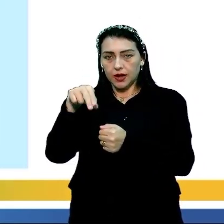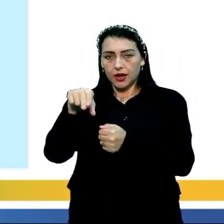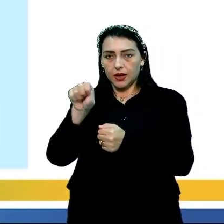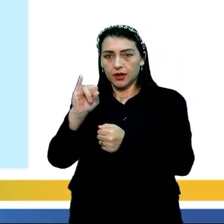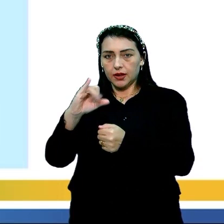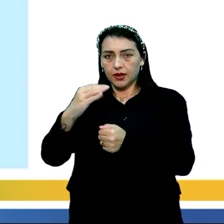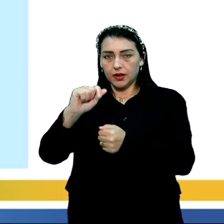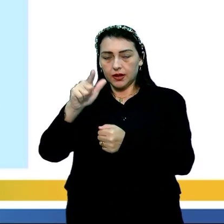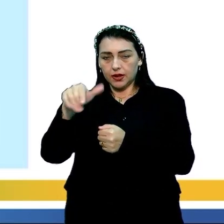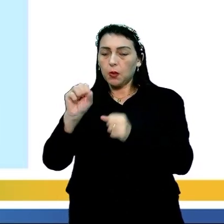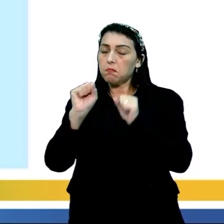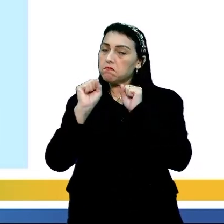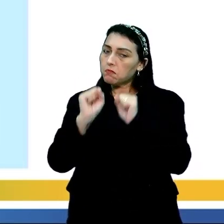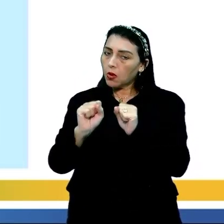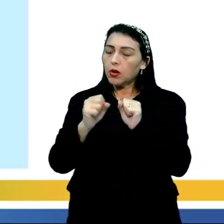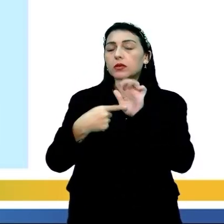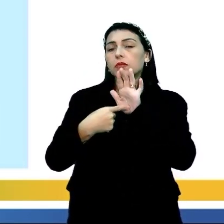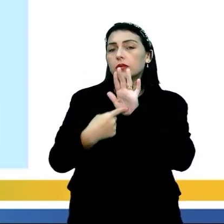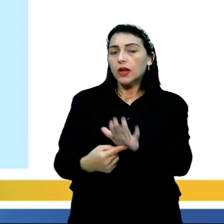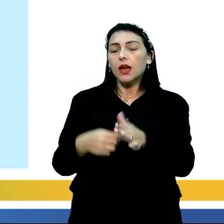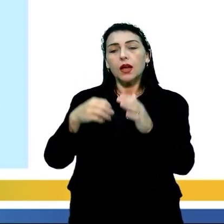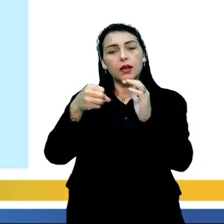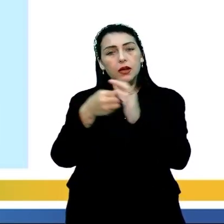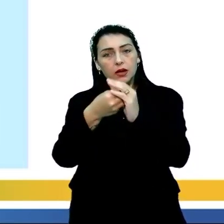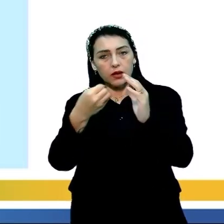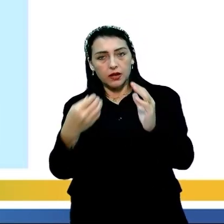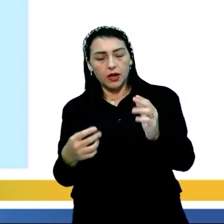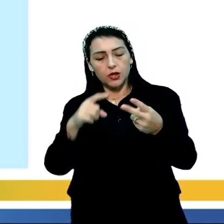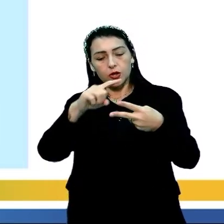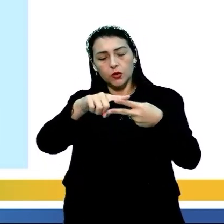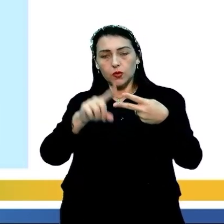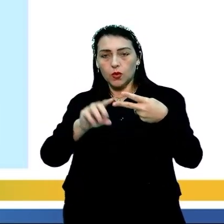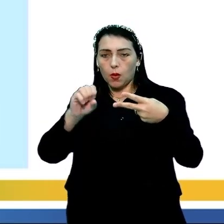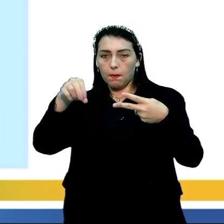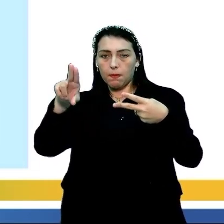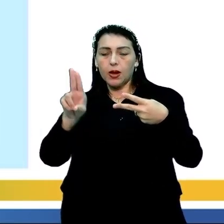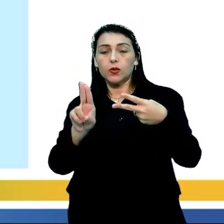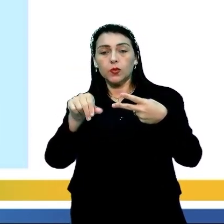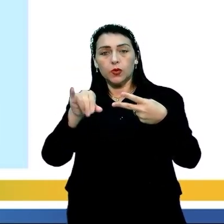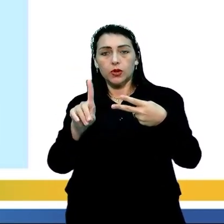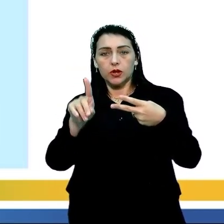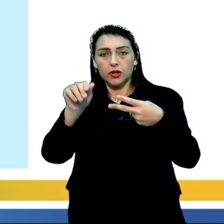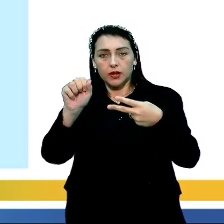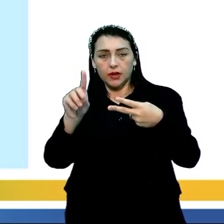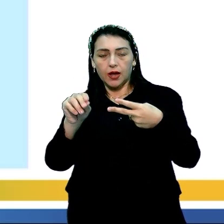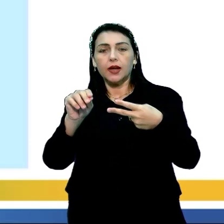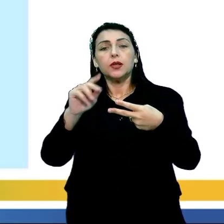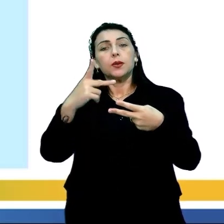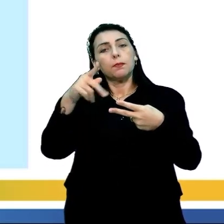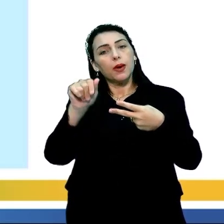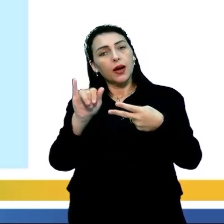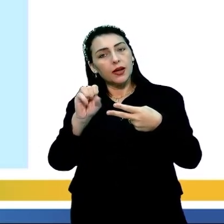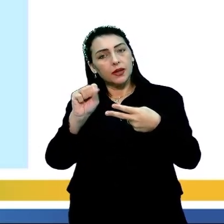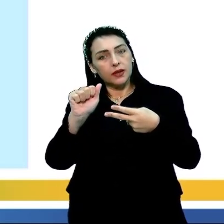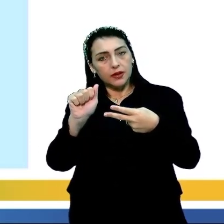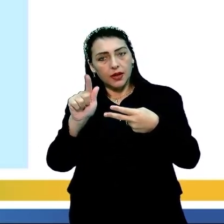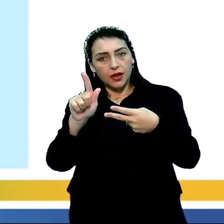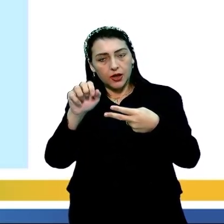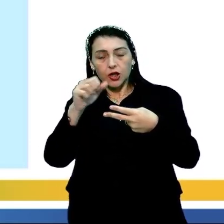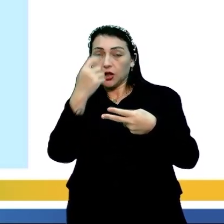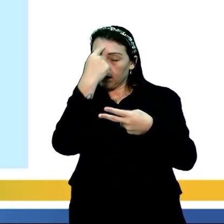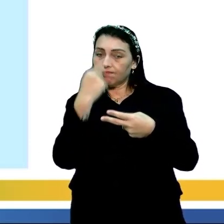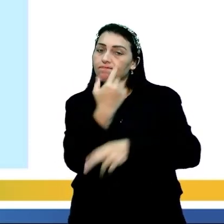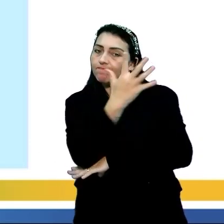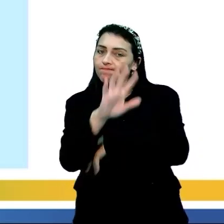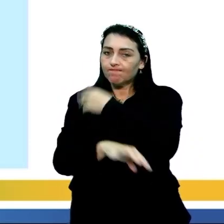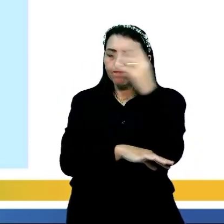que podem apresentar características de 2 ou mais unidades de paisagens, tá? No